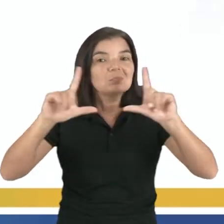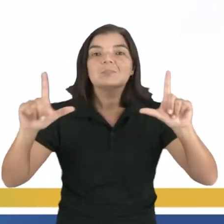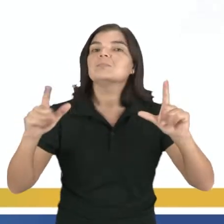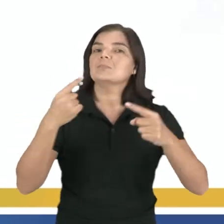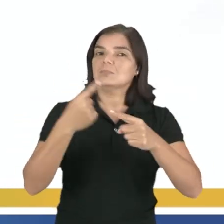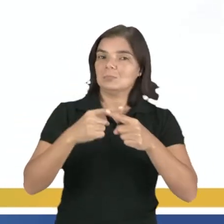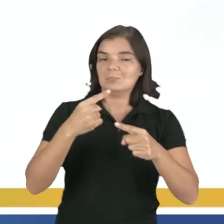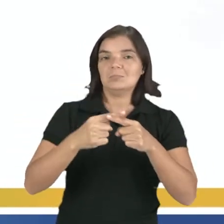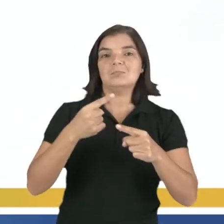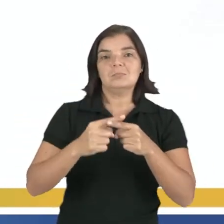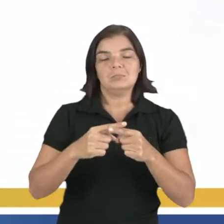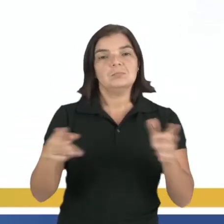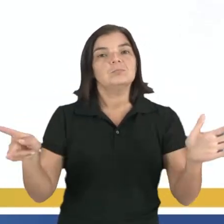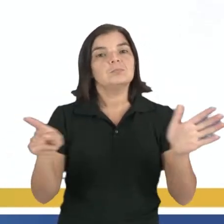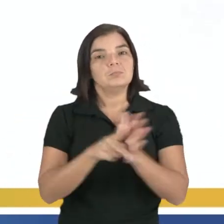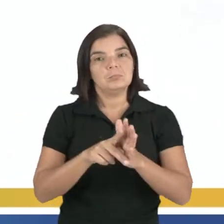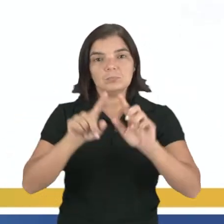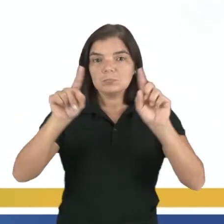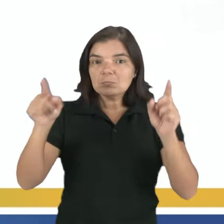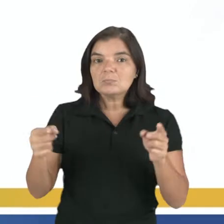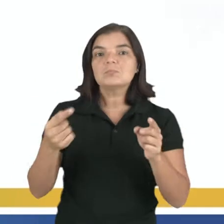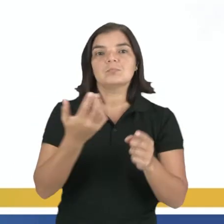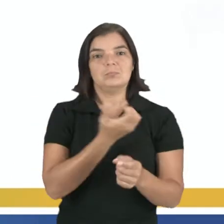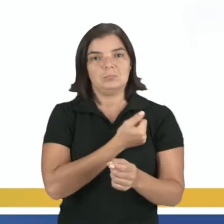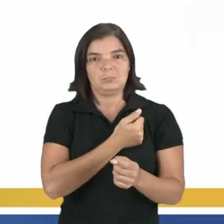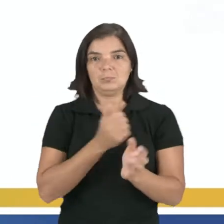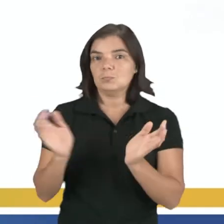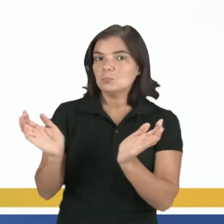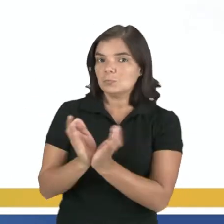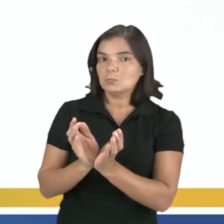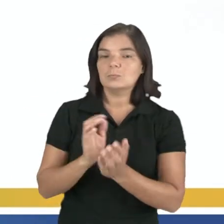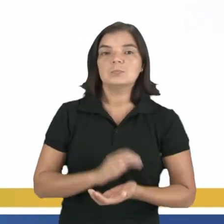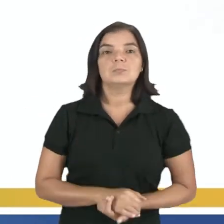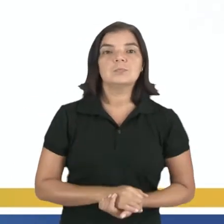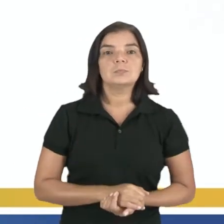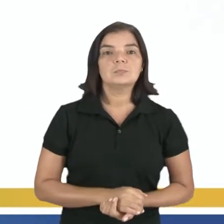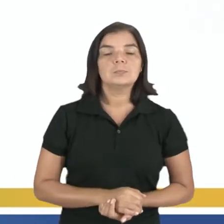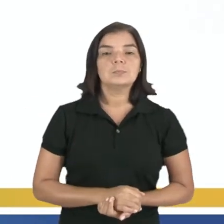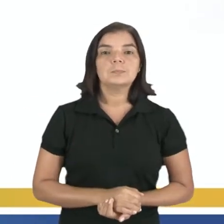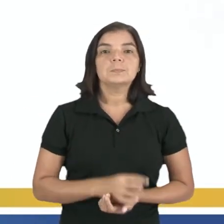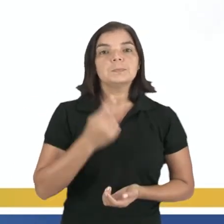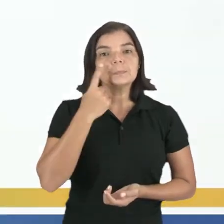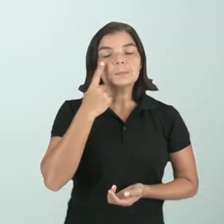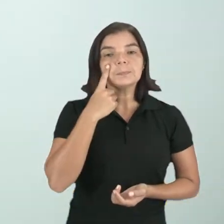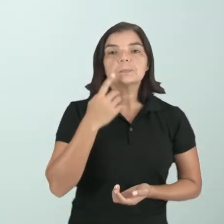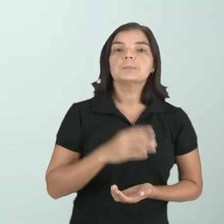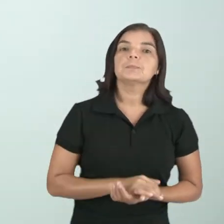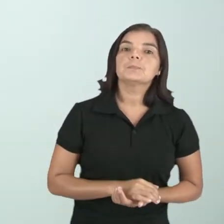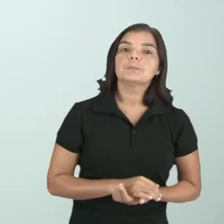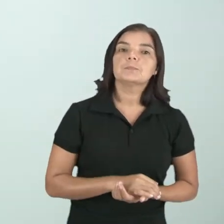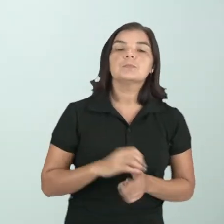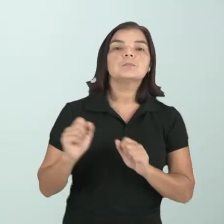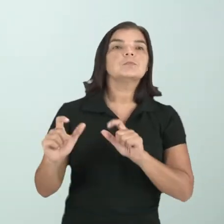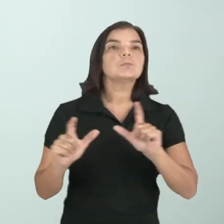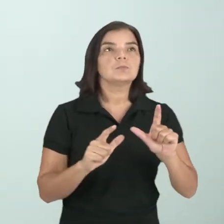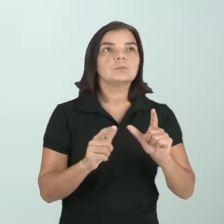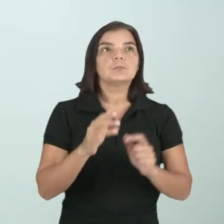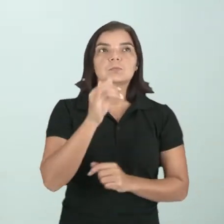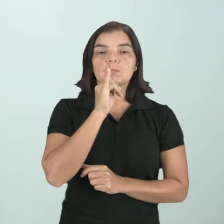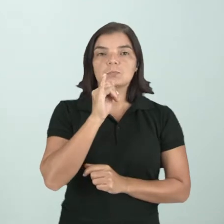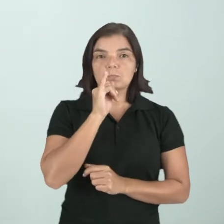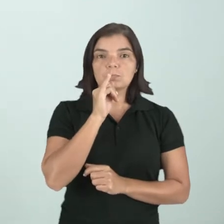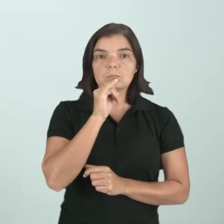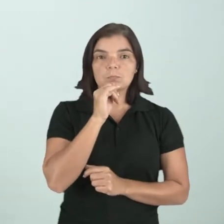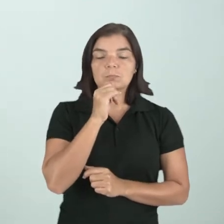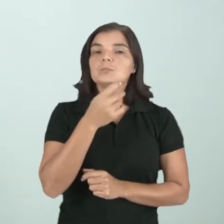daqueles elementos pertencerem àquela sequência. Então, volta aqui para mim rapidinho. Eu vou trabalhar com você agora um exemplozinho